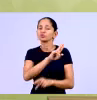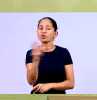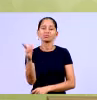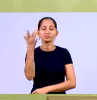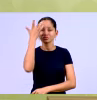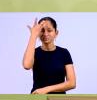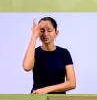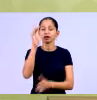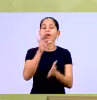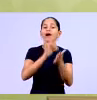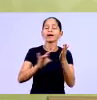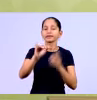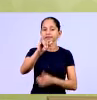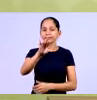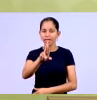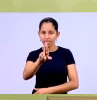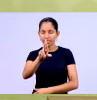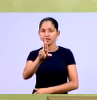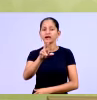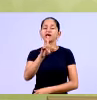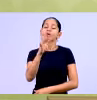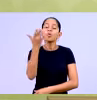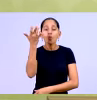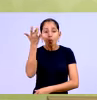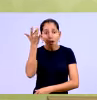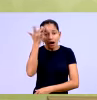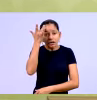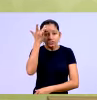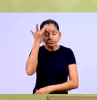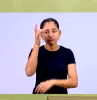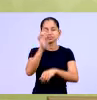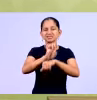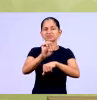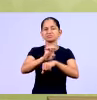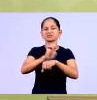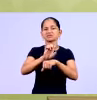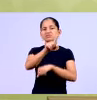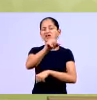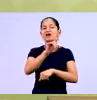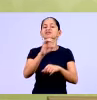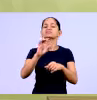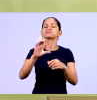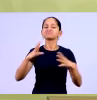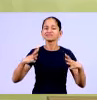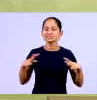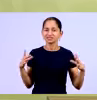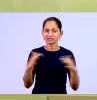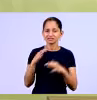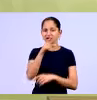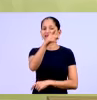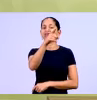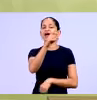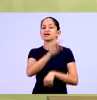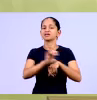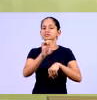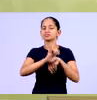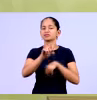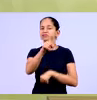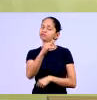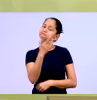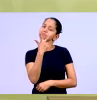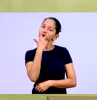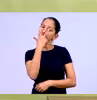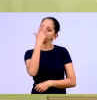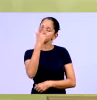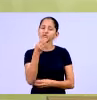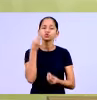de renda, eu acredito que foi o pessoal lá de Espigão que fez a pergunta, né? Com relação a essas questões das empresas, como é que fica o imposto